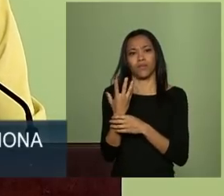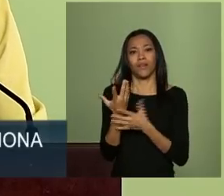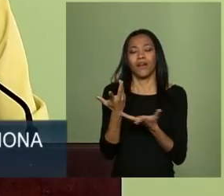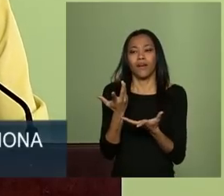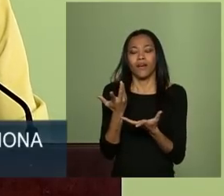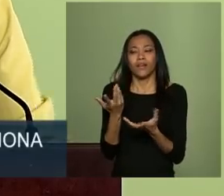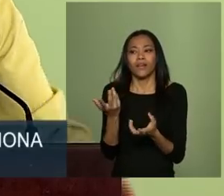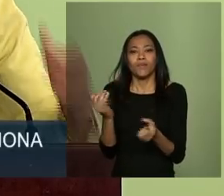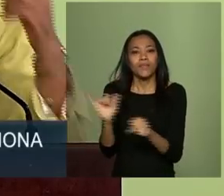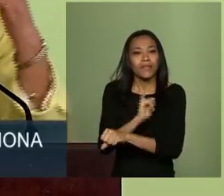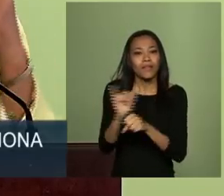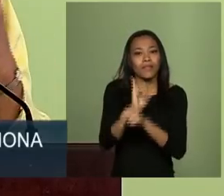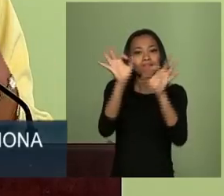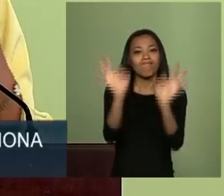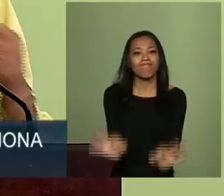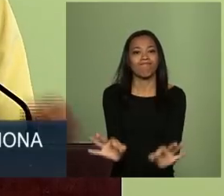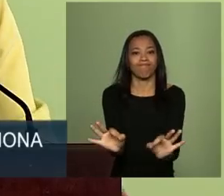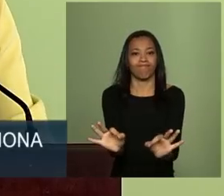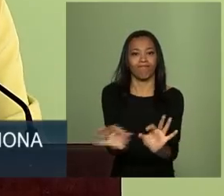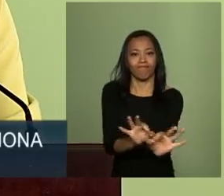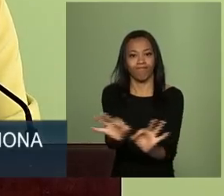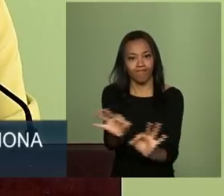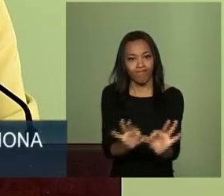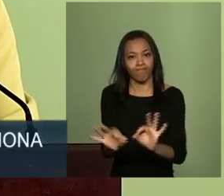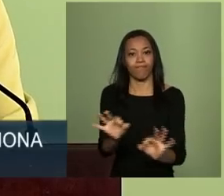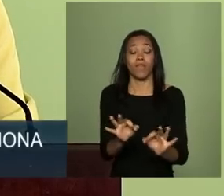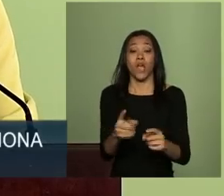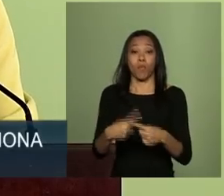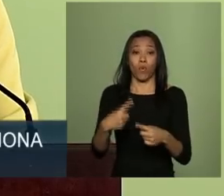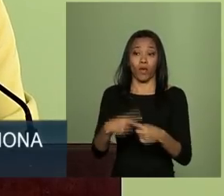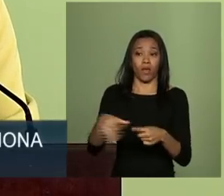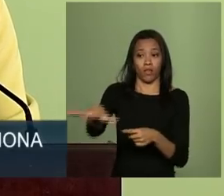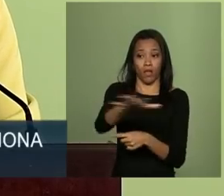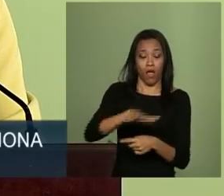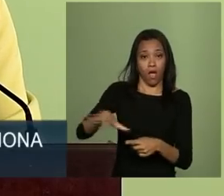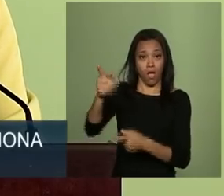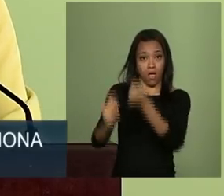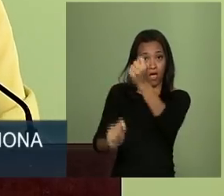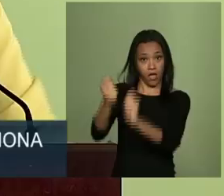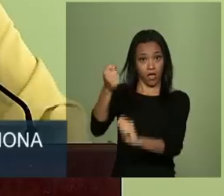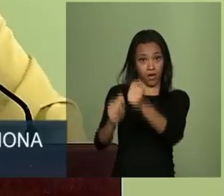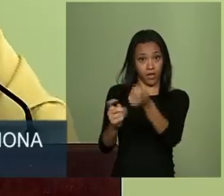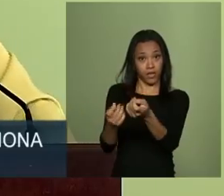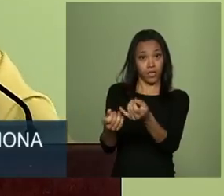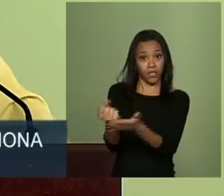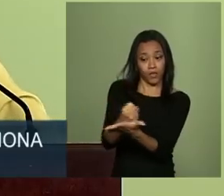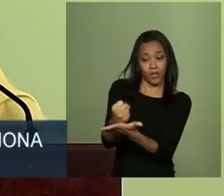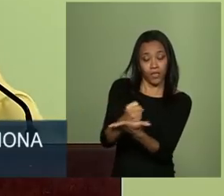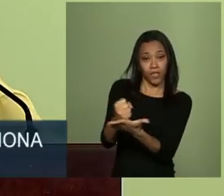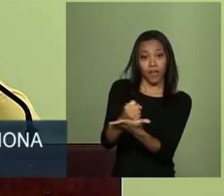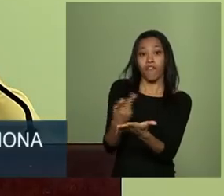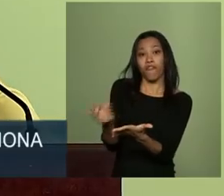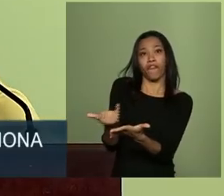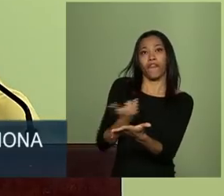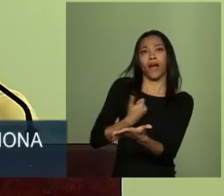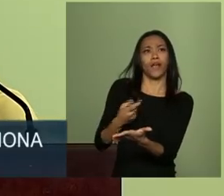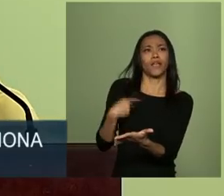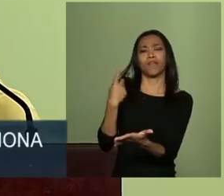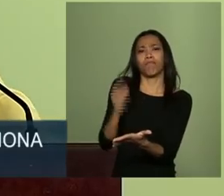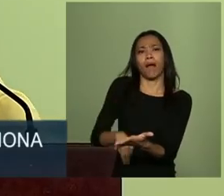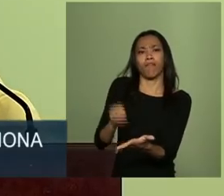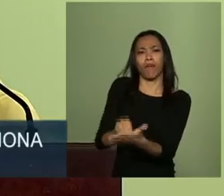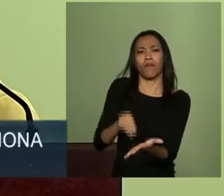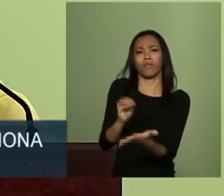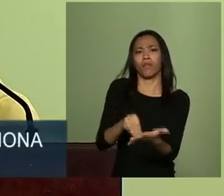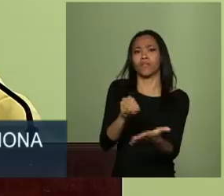adequado. Porque dos farmoquímicos, me disseram que a gente ainda está correndo atrás. Mas